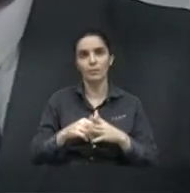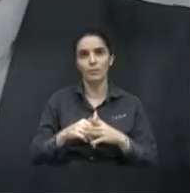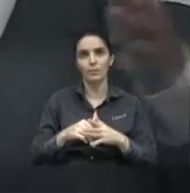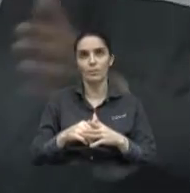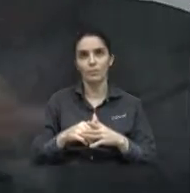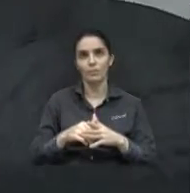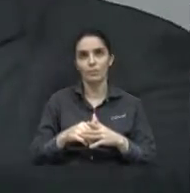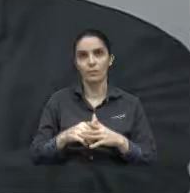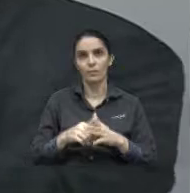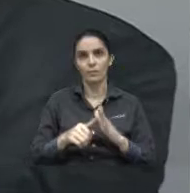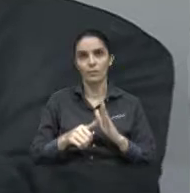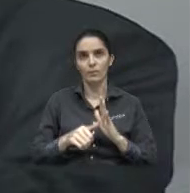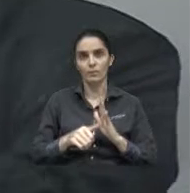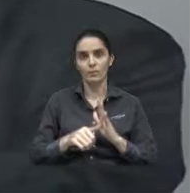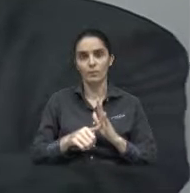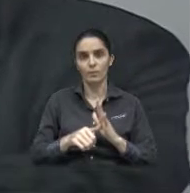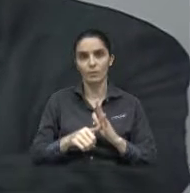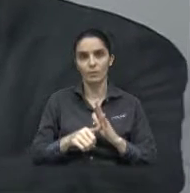de primeiro a terceiro